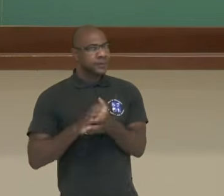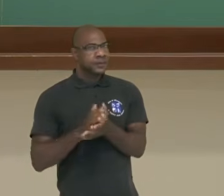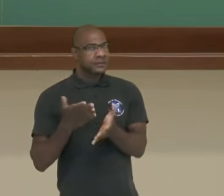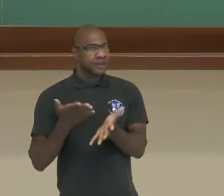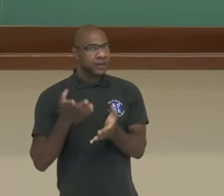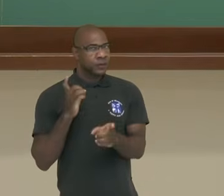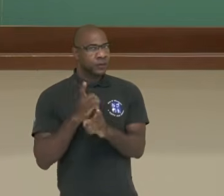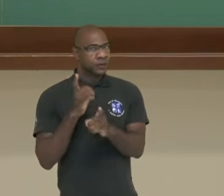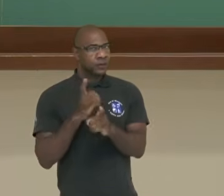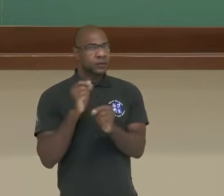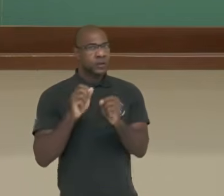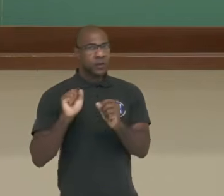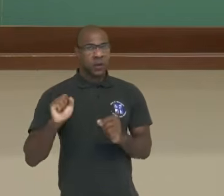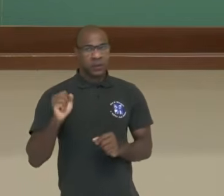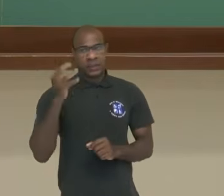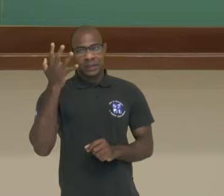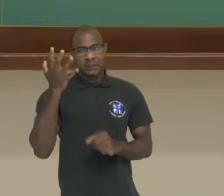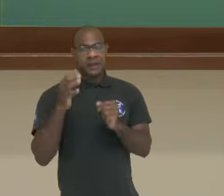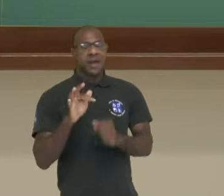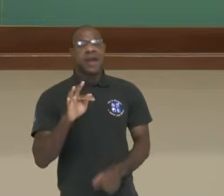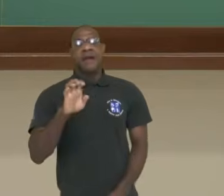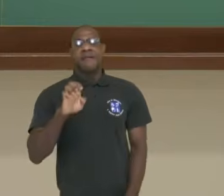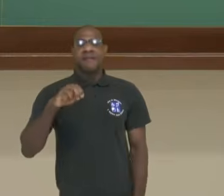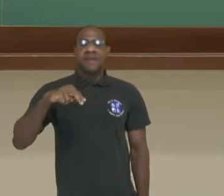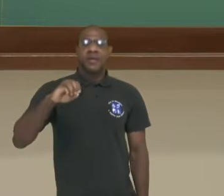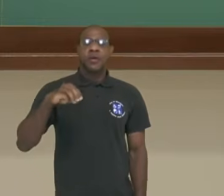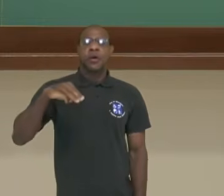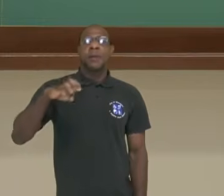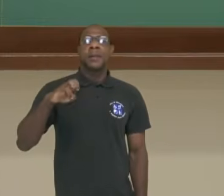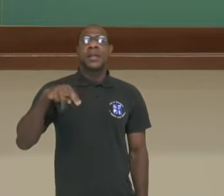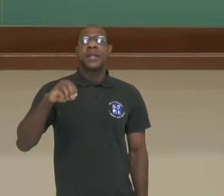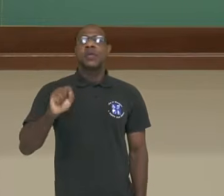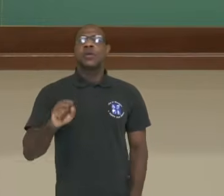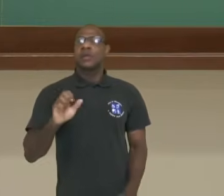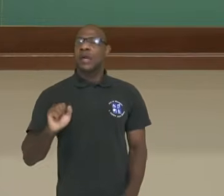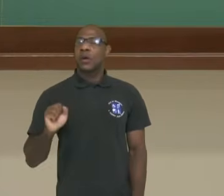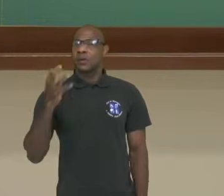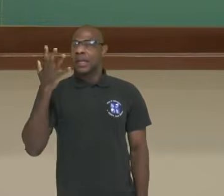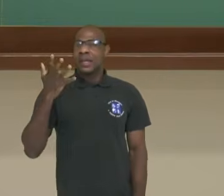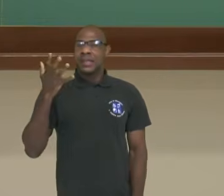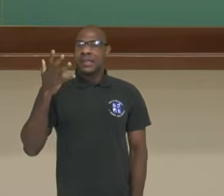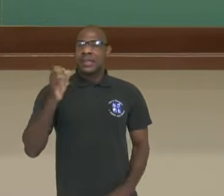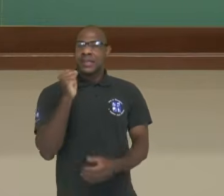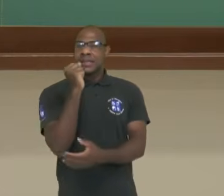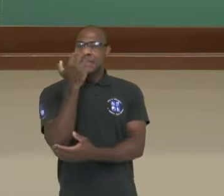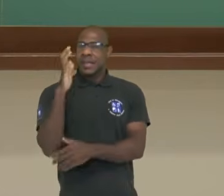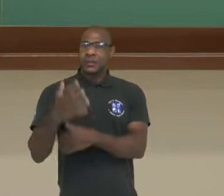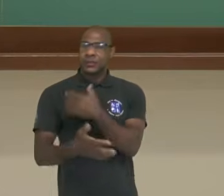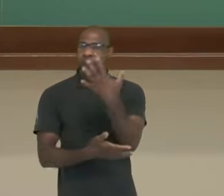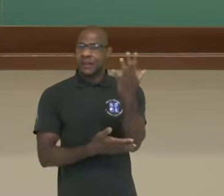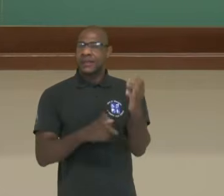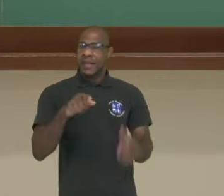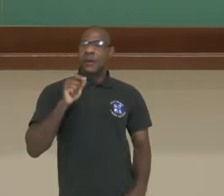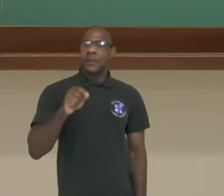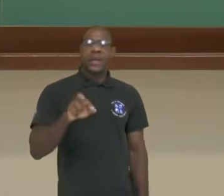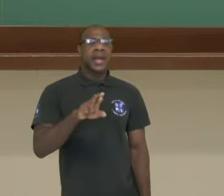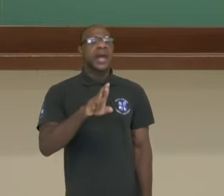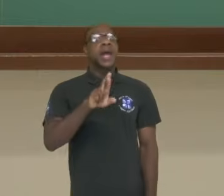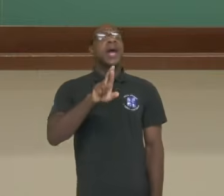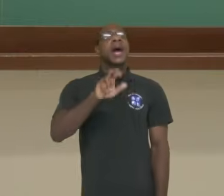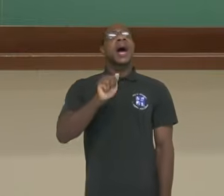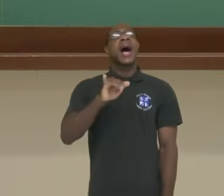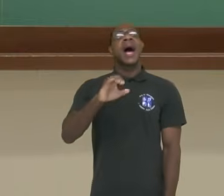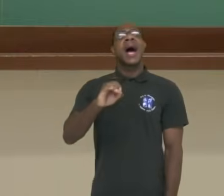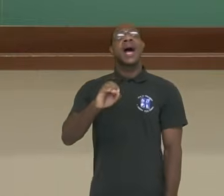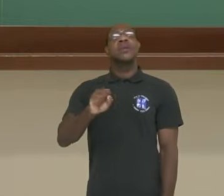os fenômenos que ocorrem na natureza, né? Os raios, o que são os raios, né? Estamos vendo aí sobre a